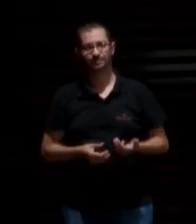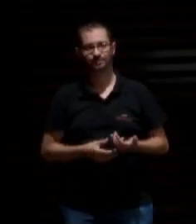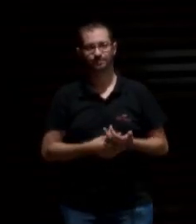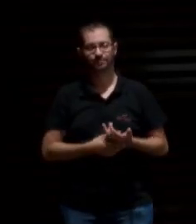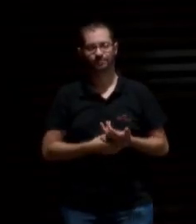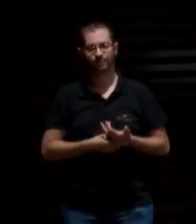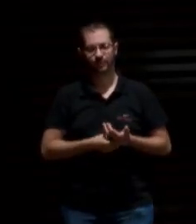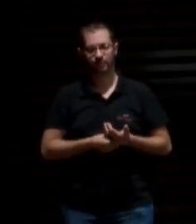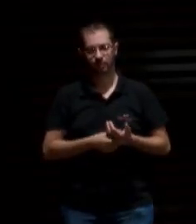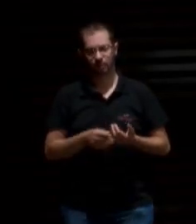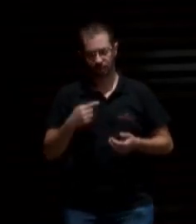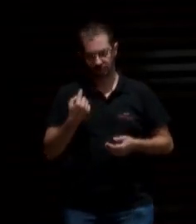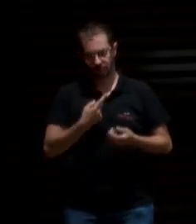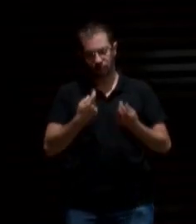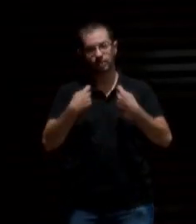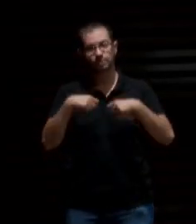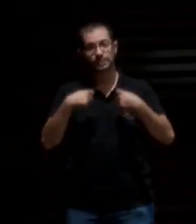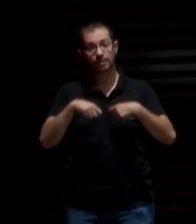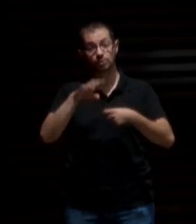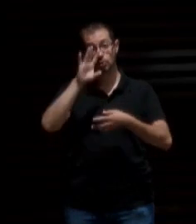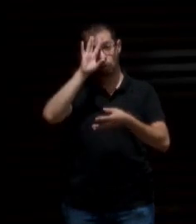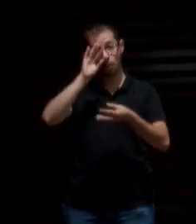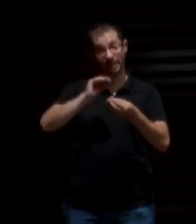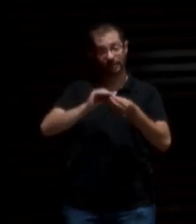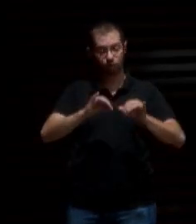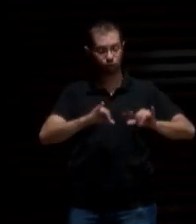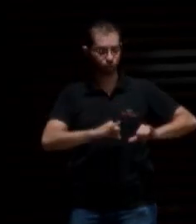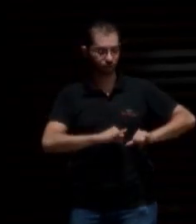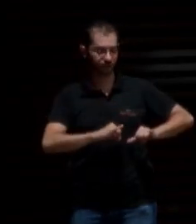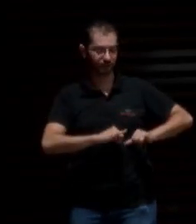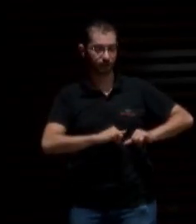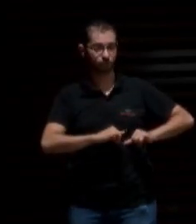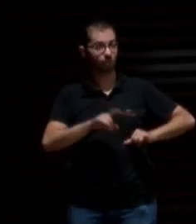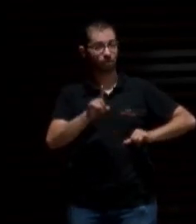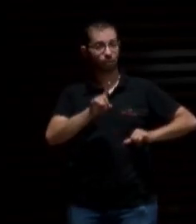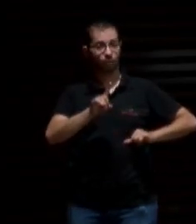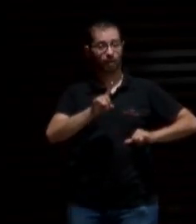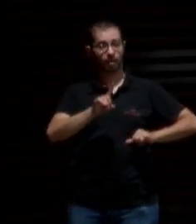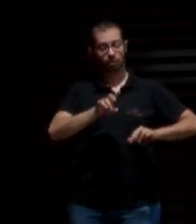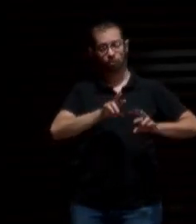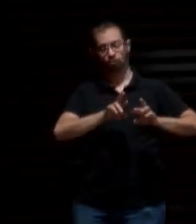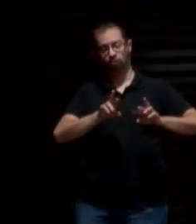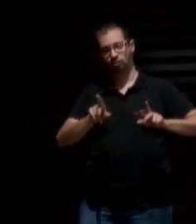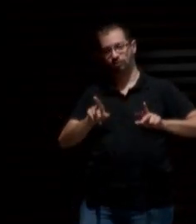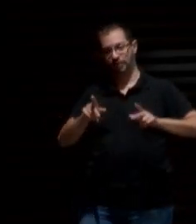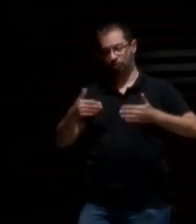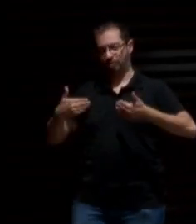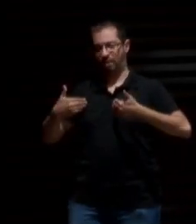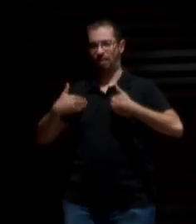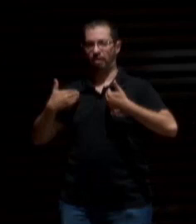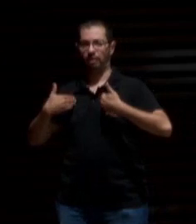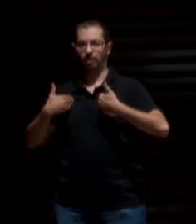Então nós precisamos compreender isso, porque sofrimento não é sinônimo de bem-aventurança. Matthew Henry diz assim,